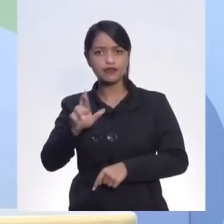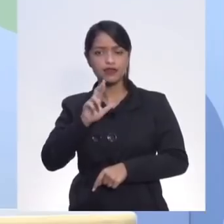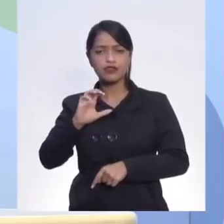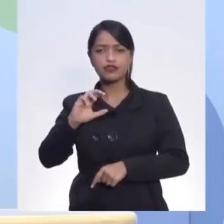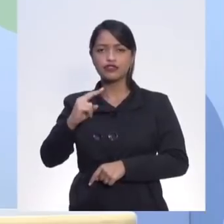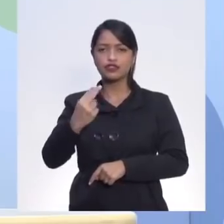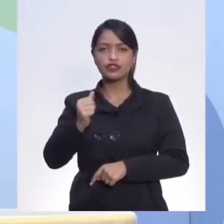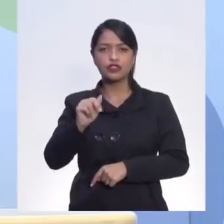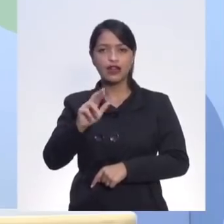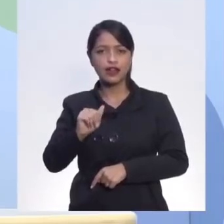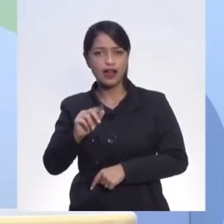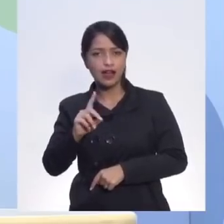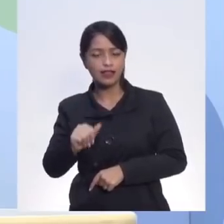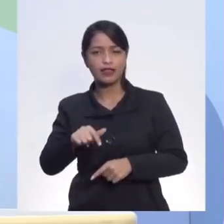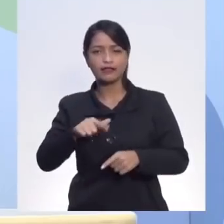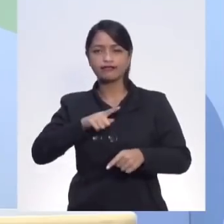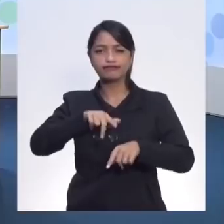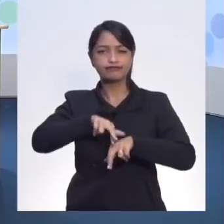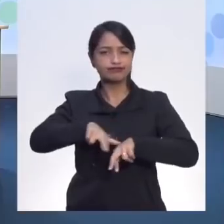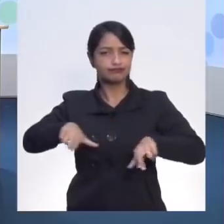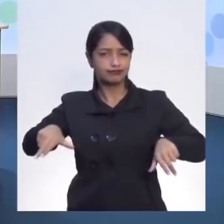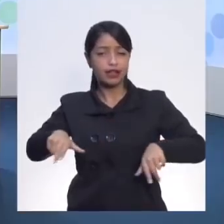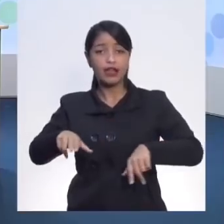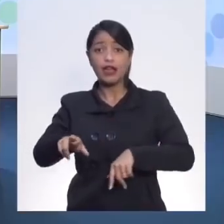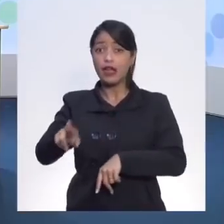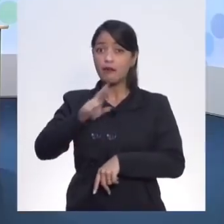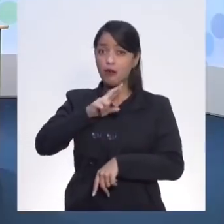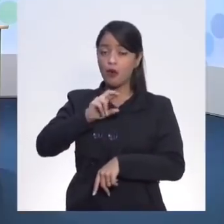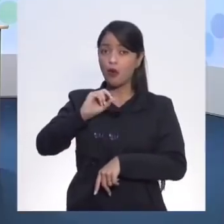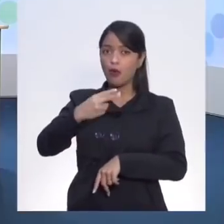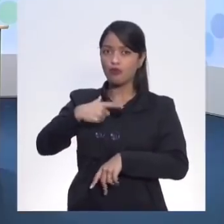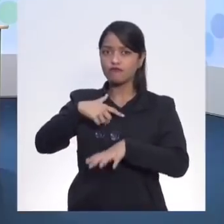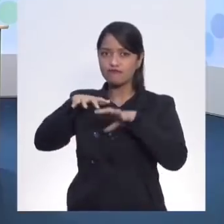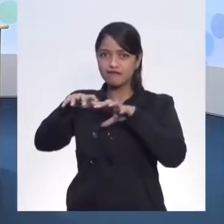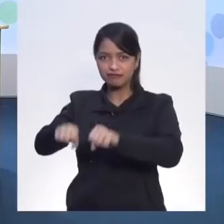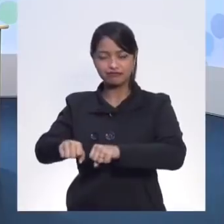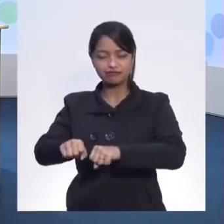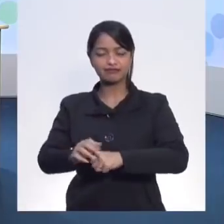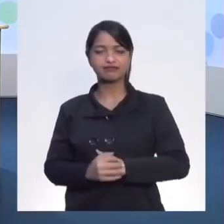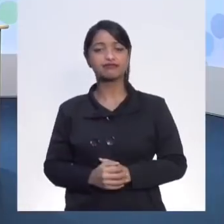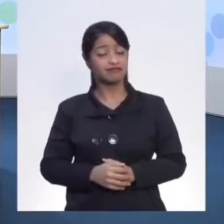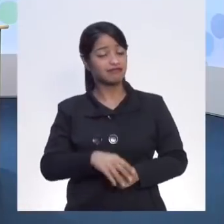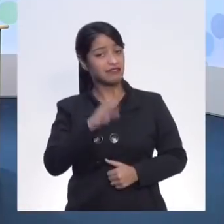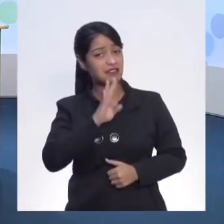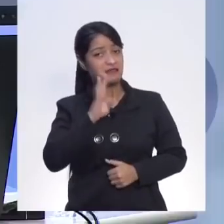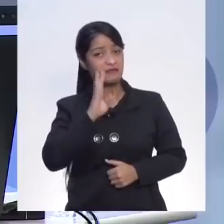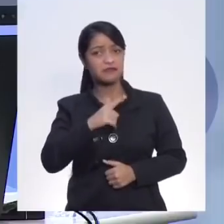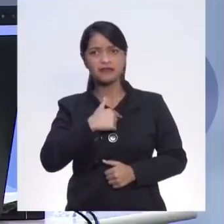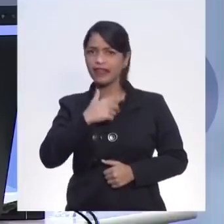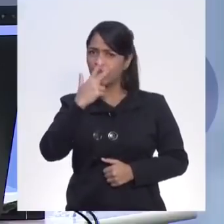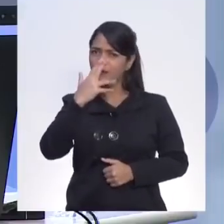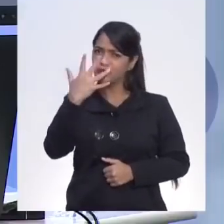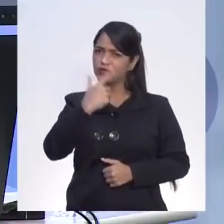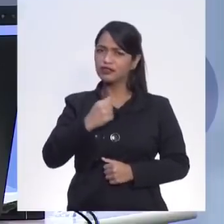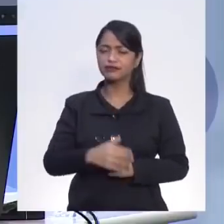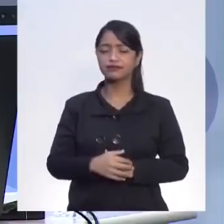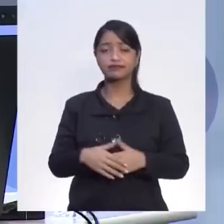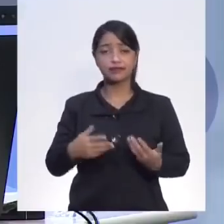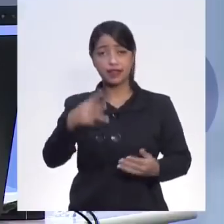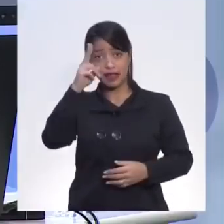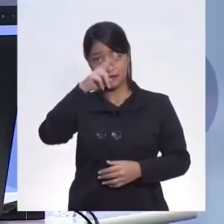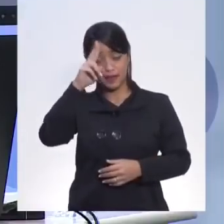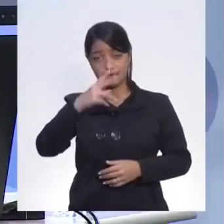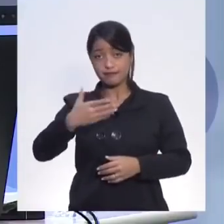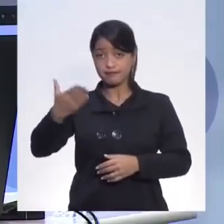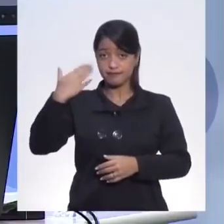ou te devoro. Aí Achei ajudou bonitinho ali a esse. esfinge, né? Aham, achei bonitinho. Então, seguinte, vamos lembrar aqui. Então, na cena